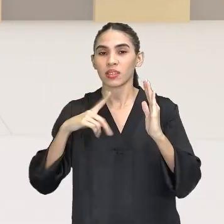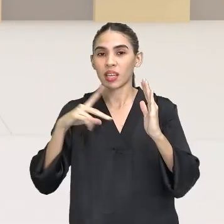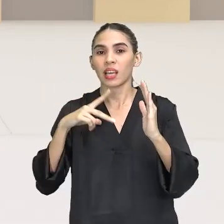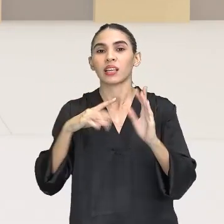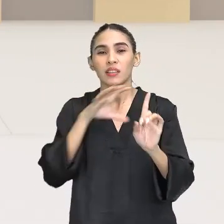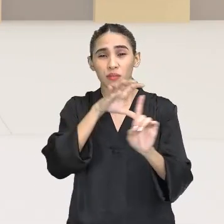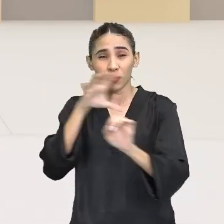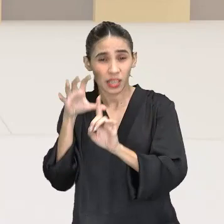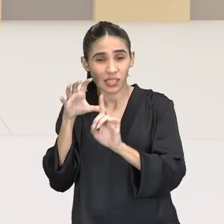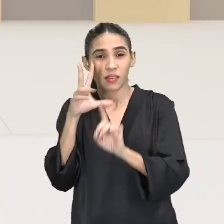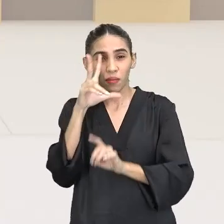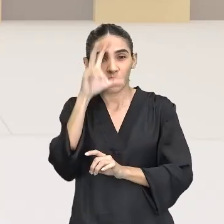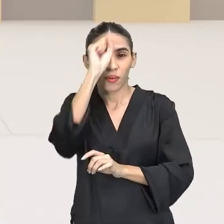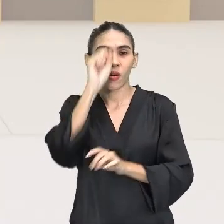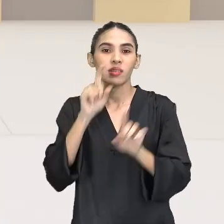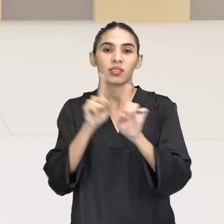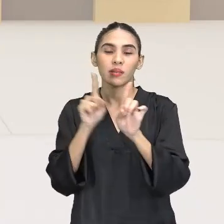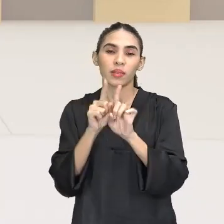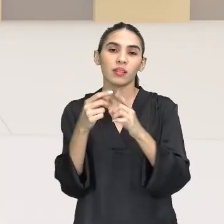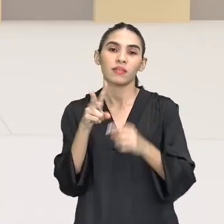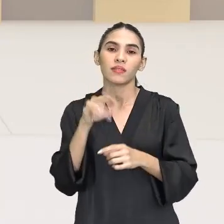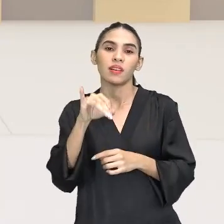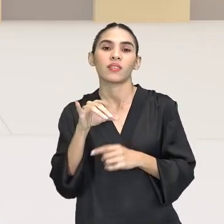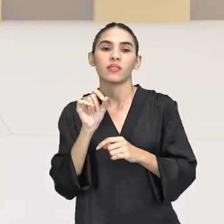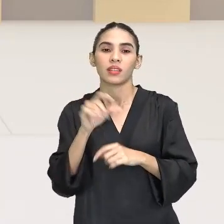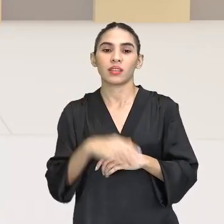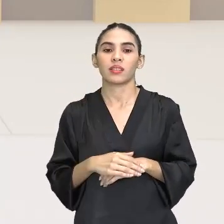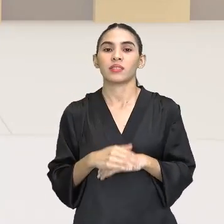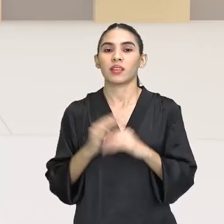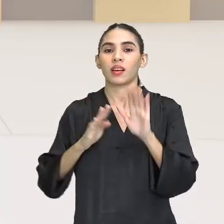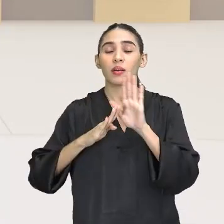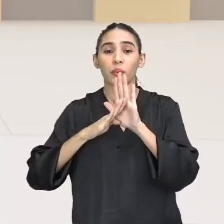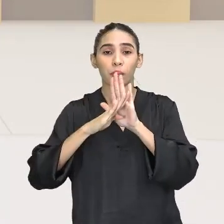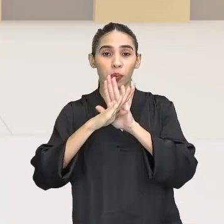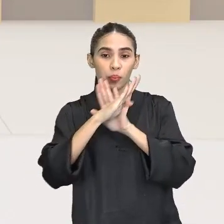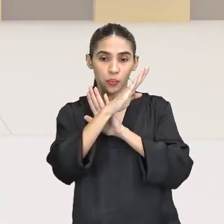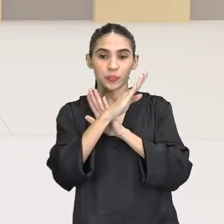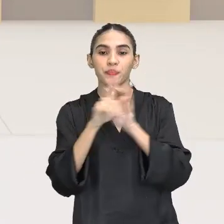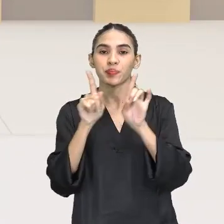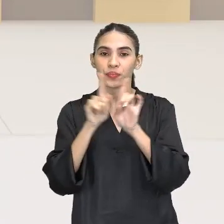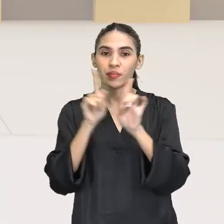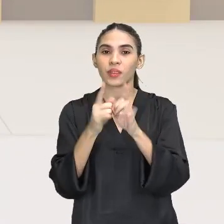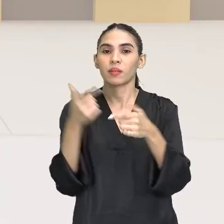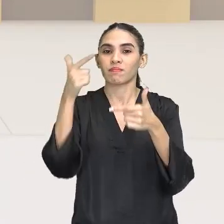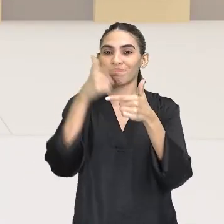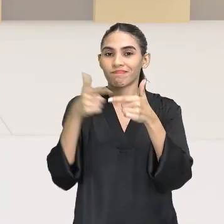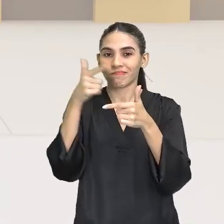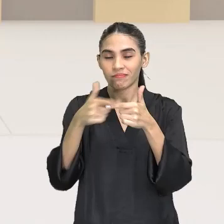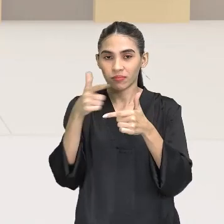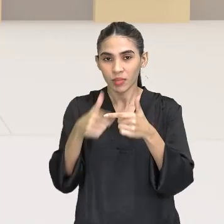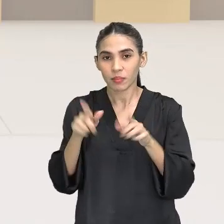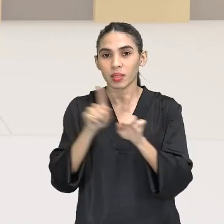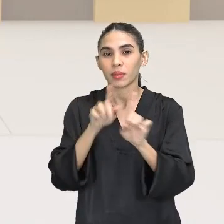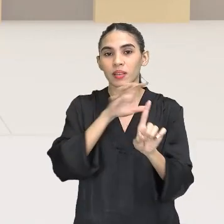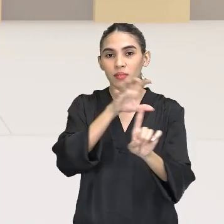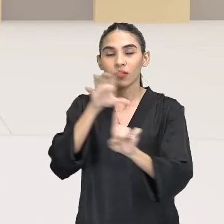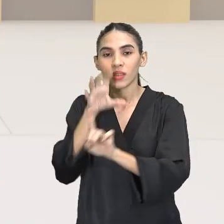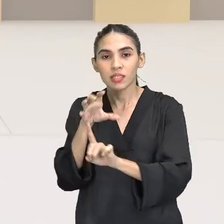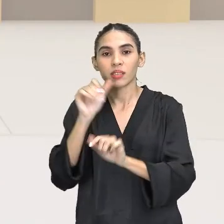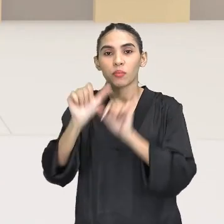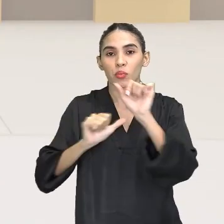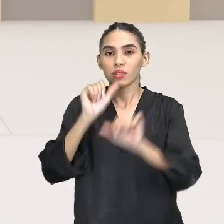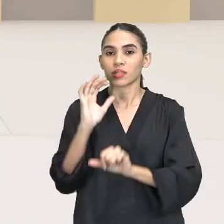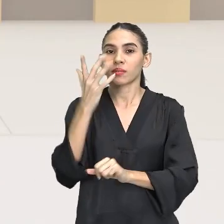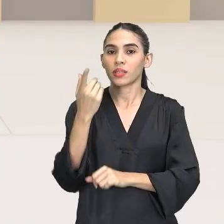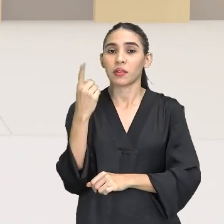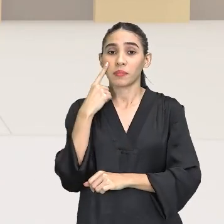intensificação da atividade e, com isso, né, vai aumentando ali, no caso, as consequências e refletindo aí nas mudanças climáticas,